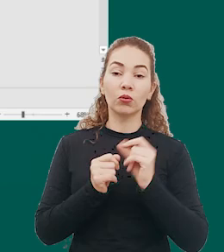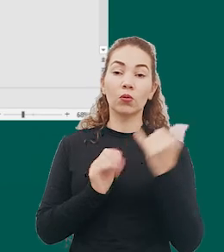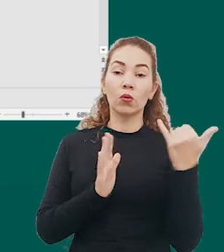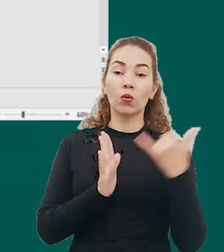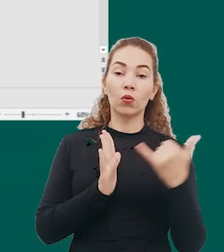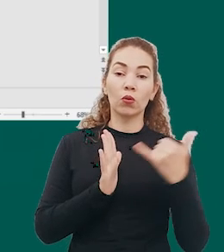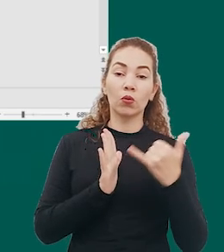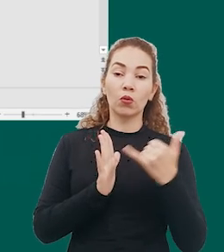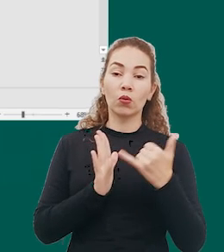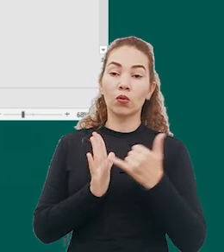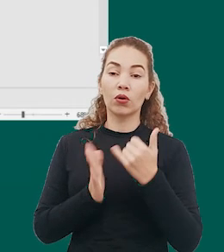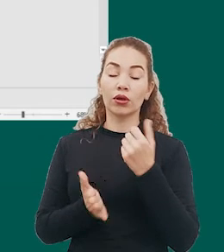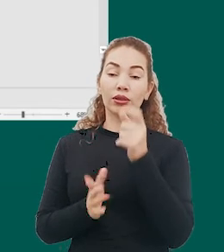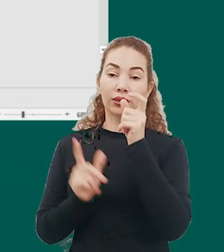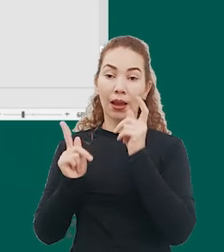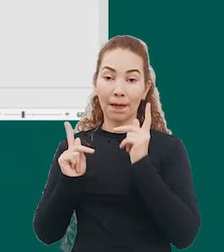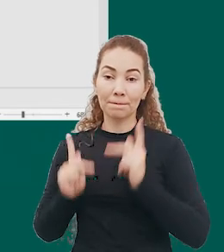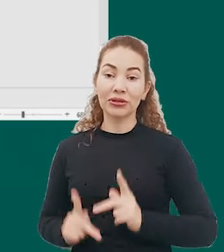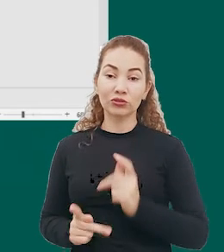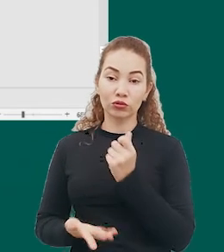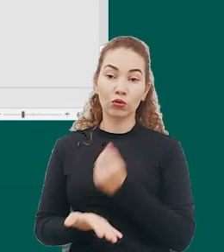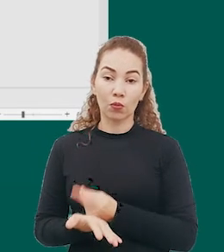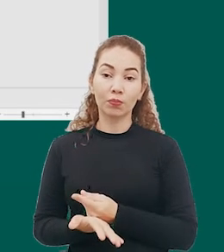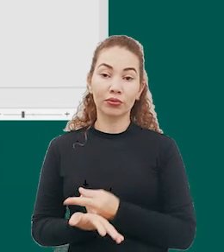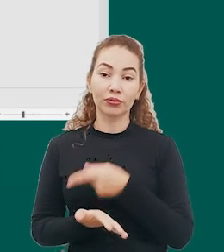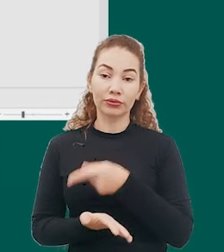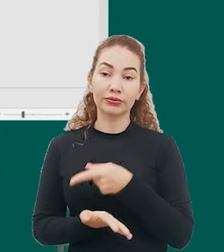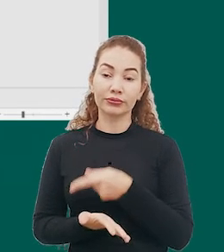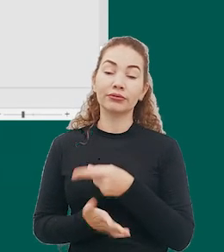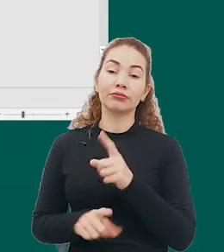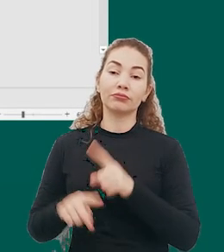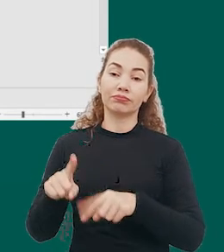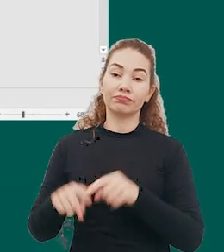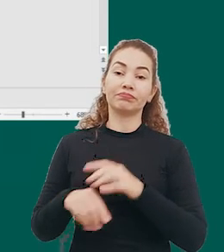dados do comprador, certo? Desse bem.